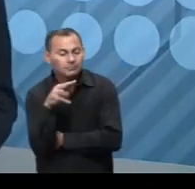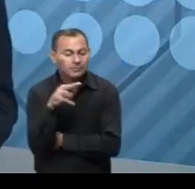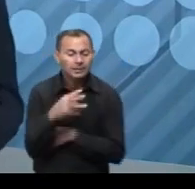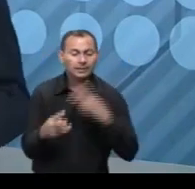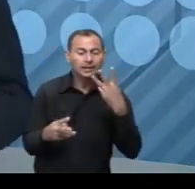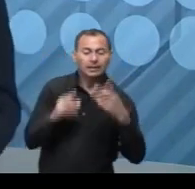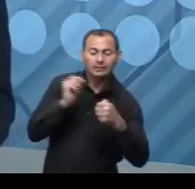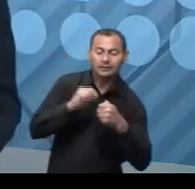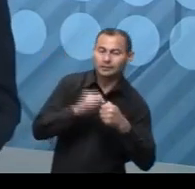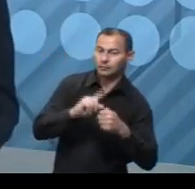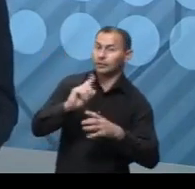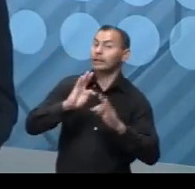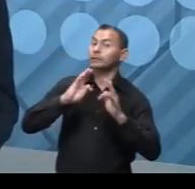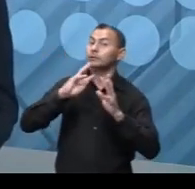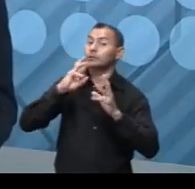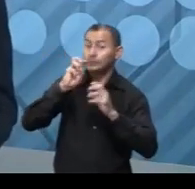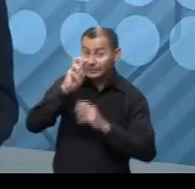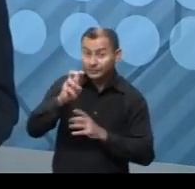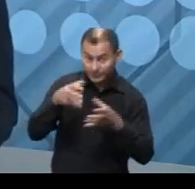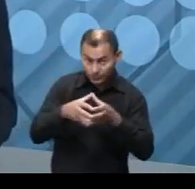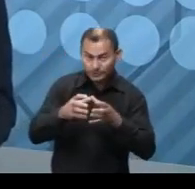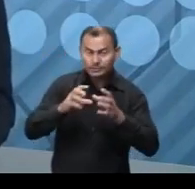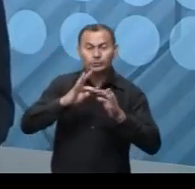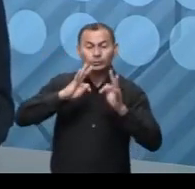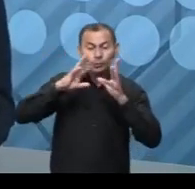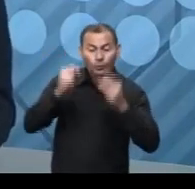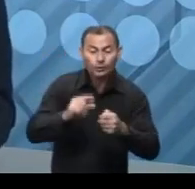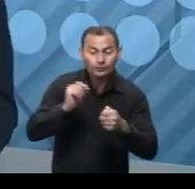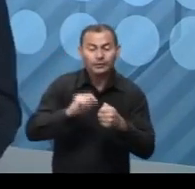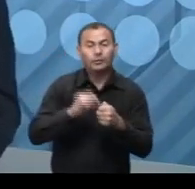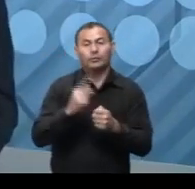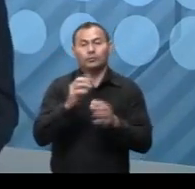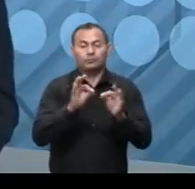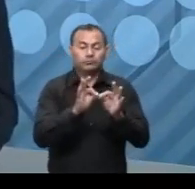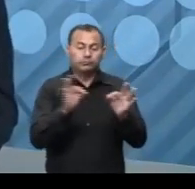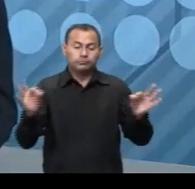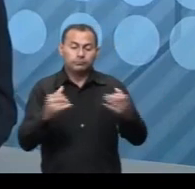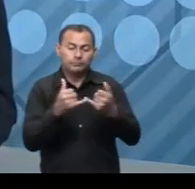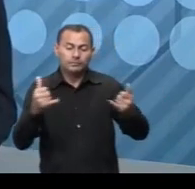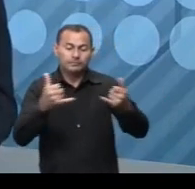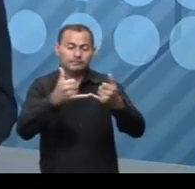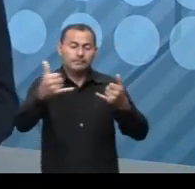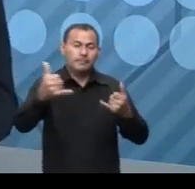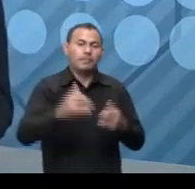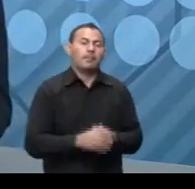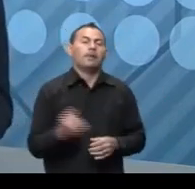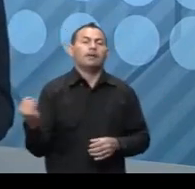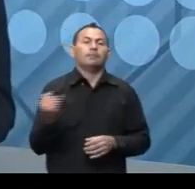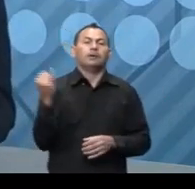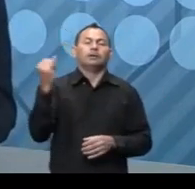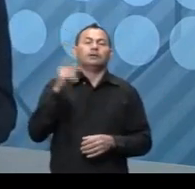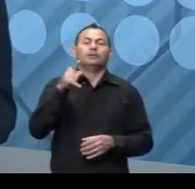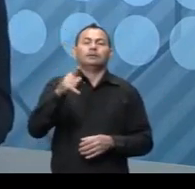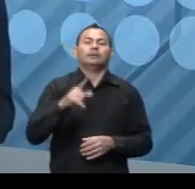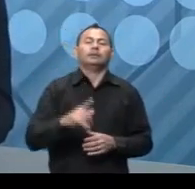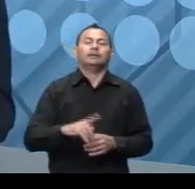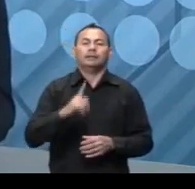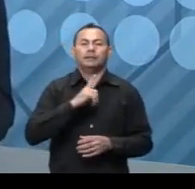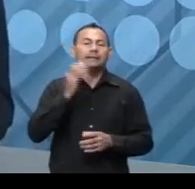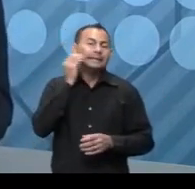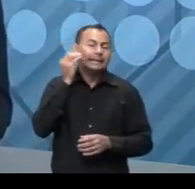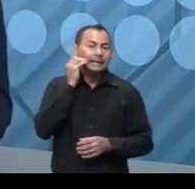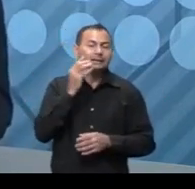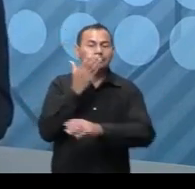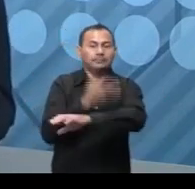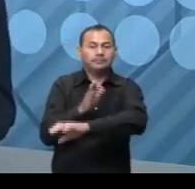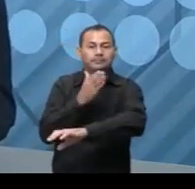3 fazendo, para todo mundo fazer, ajudar, cada um puxa um ponto, faz uma ligação. É importante que você tente, que